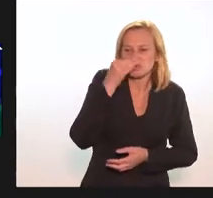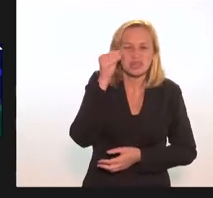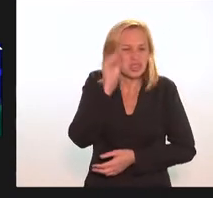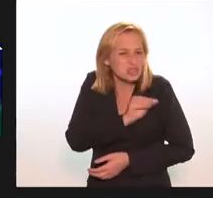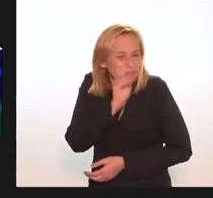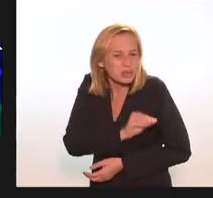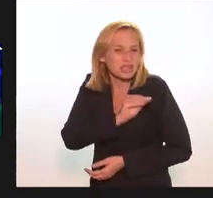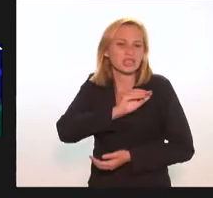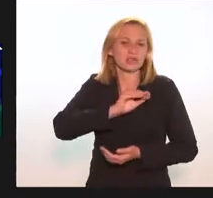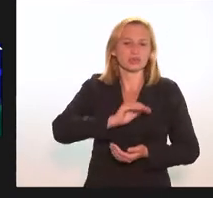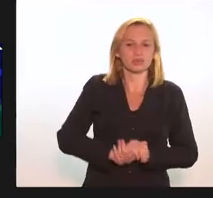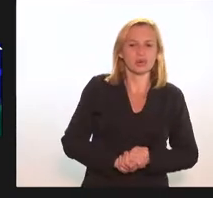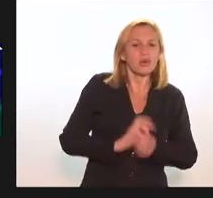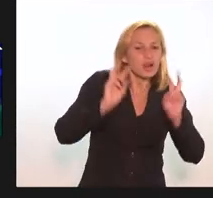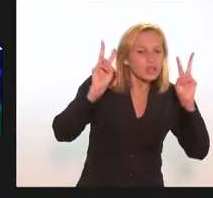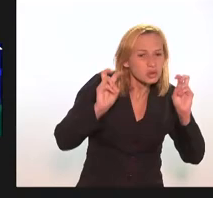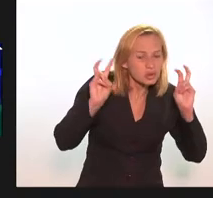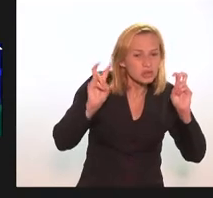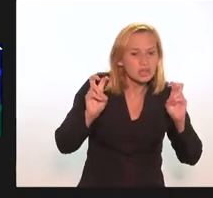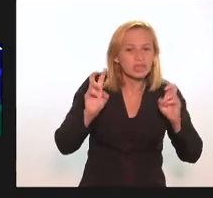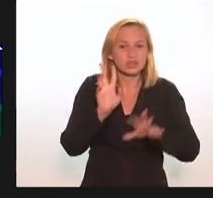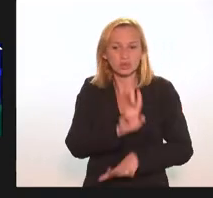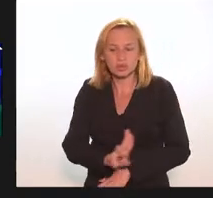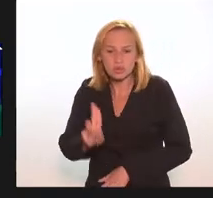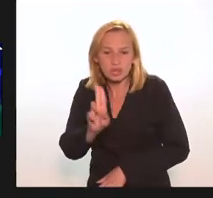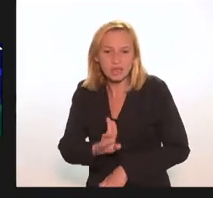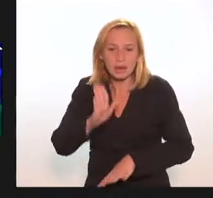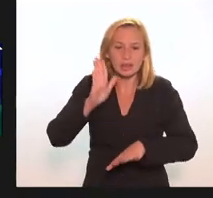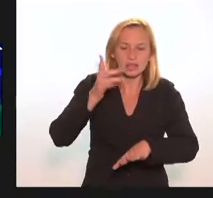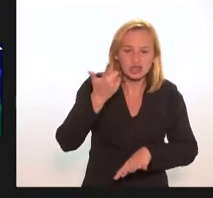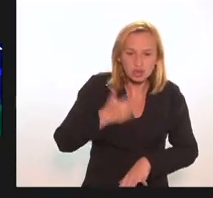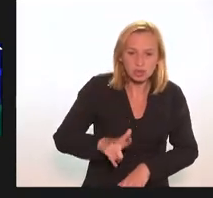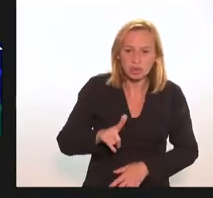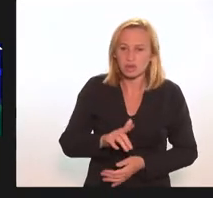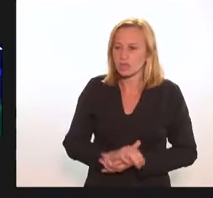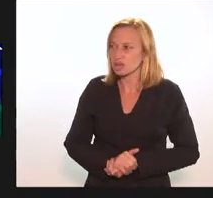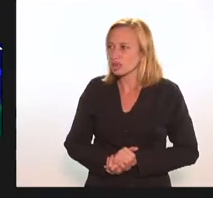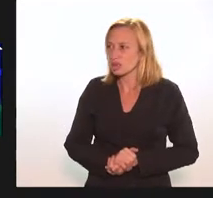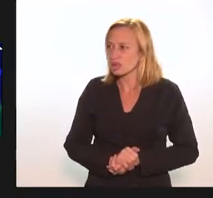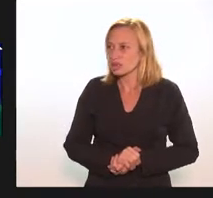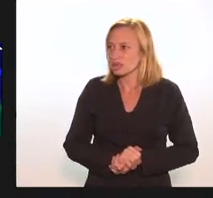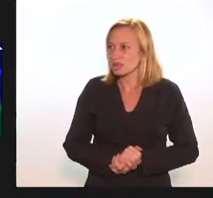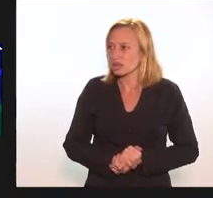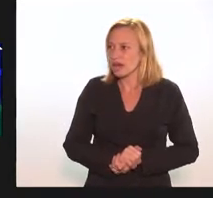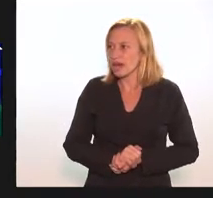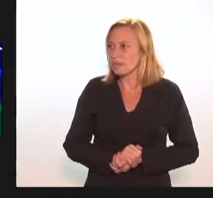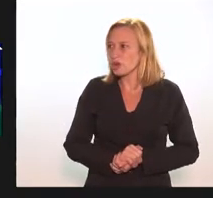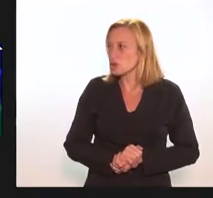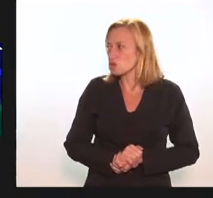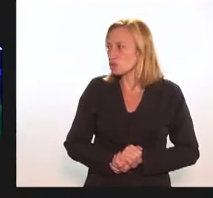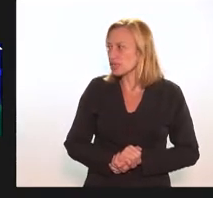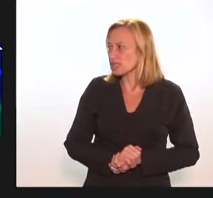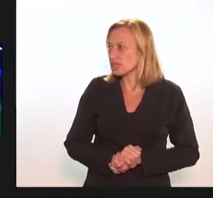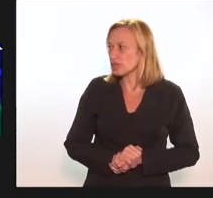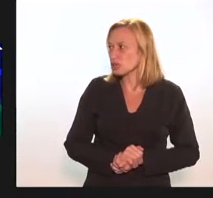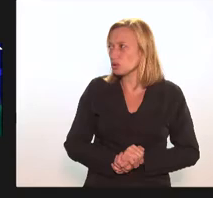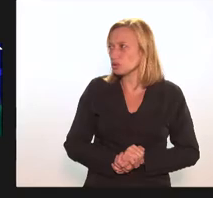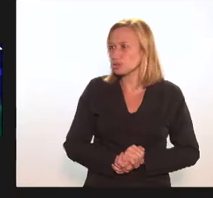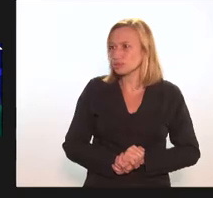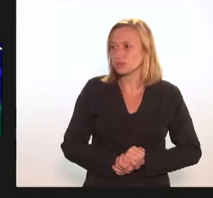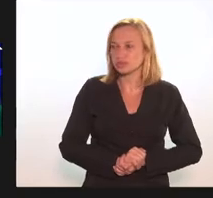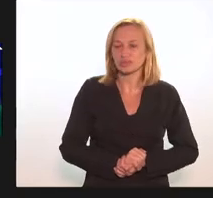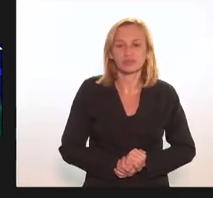é a questão de utilizar mais uma vez e voltar à tona a discussão de escola